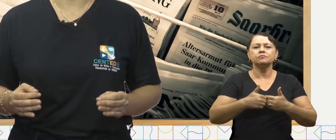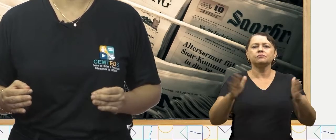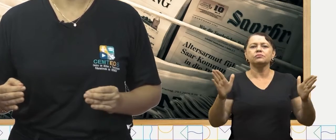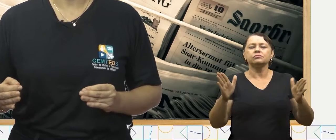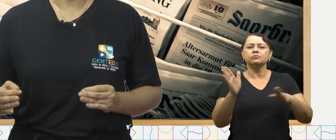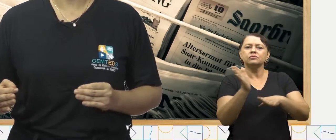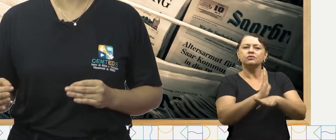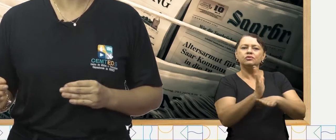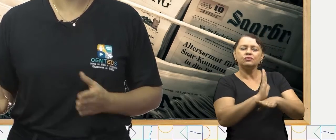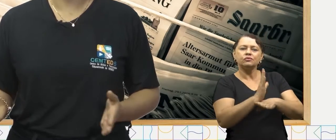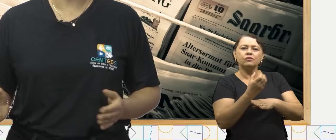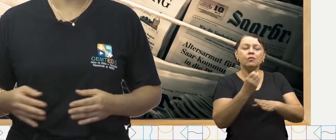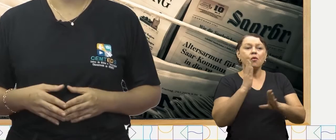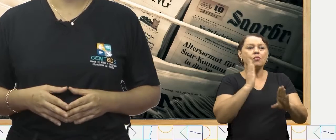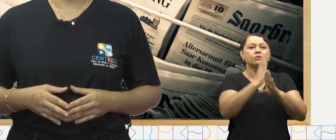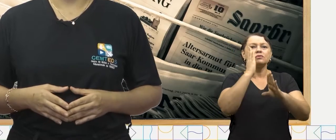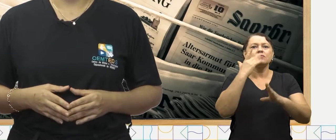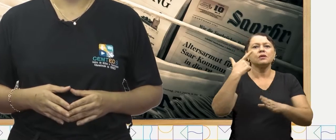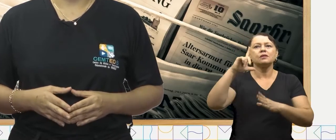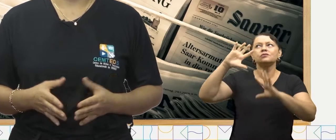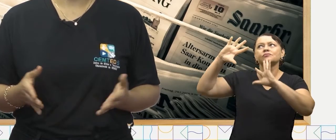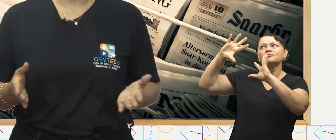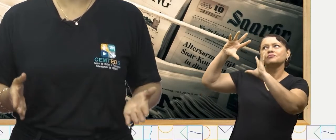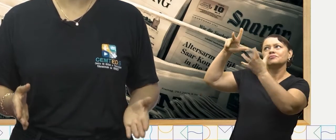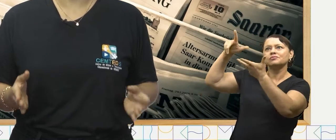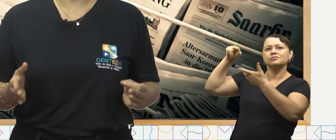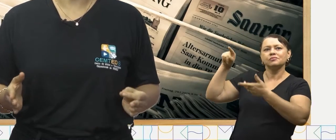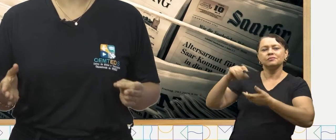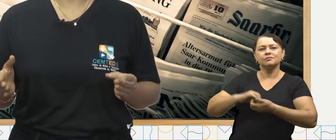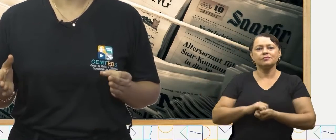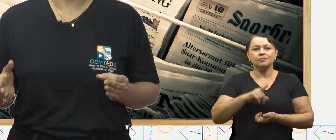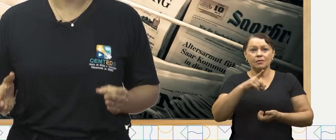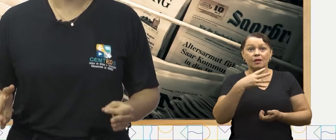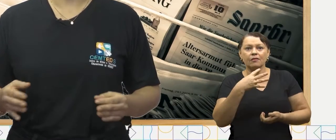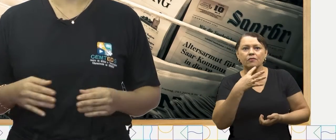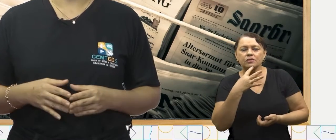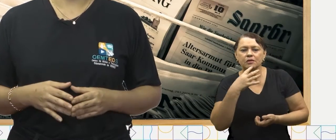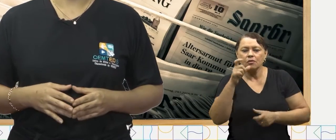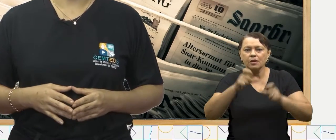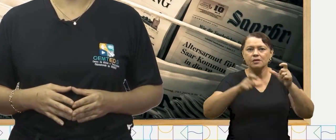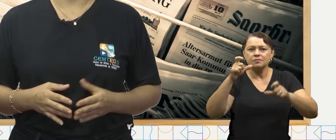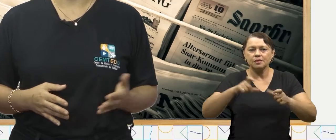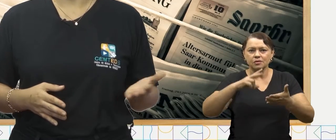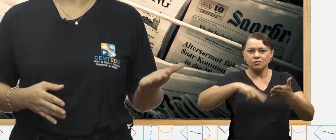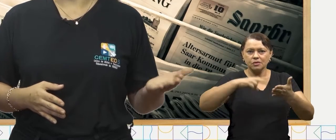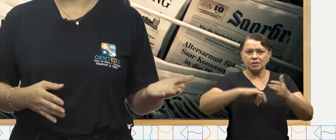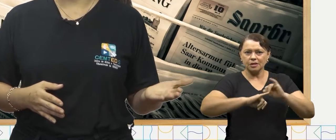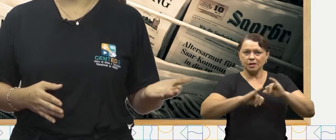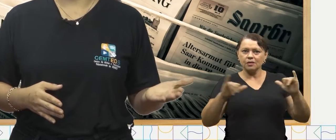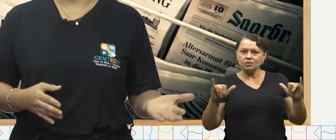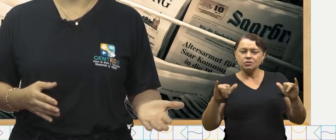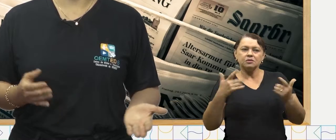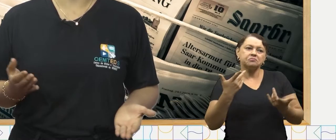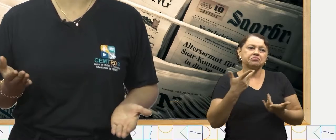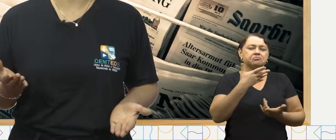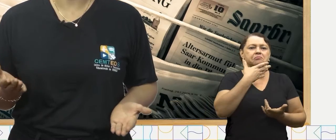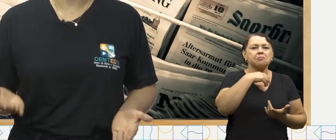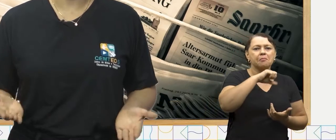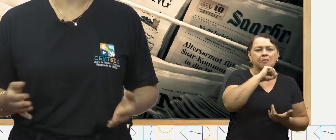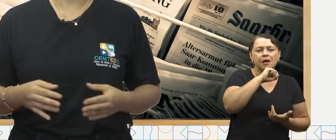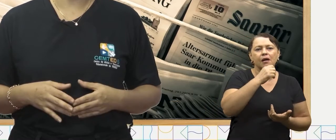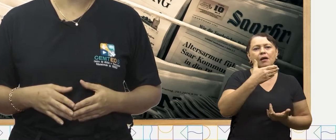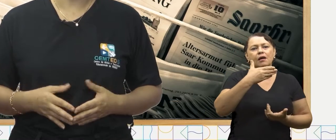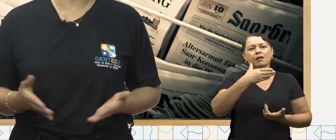de um filme ou uma descoberta de um outro planeta. Você conhece alguém que lê notícias? Talvez seja seu pai,